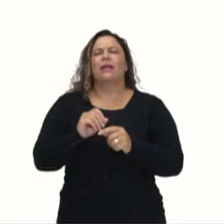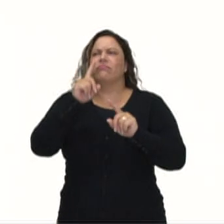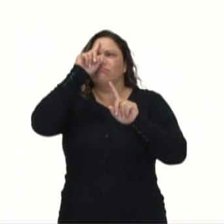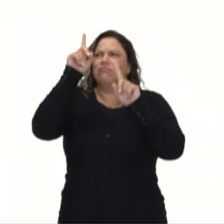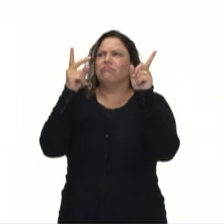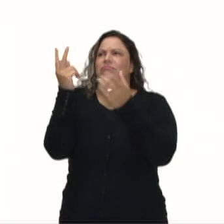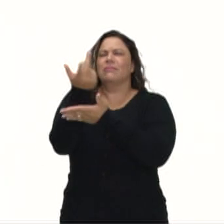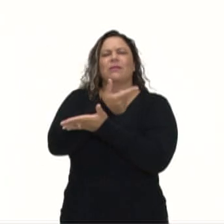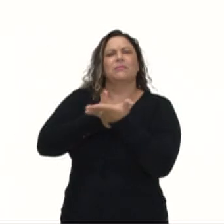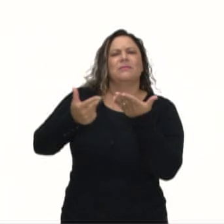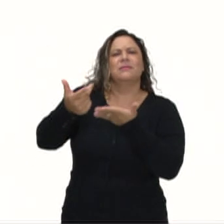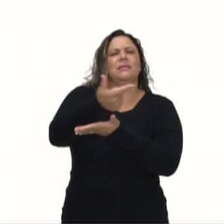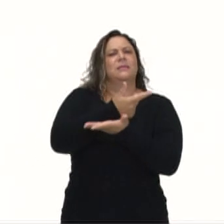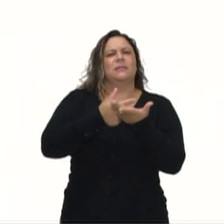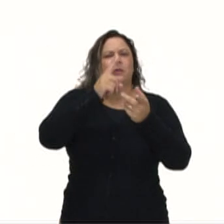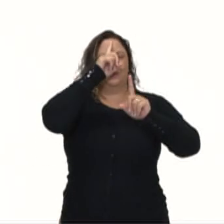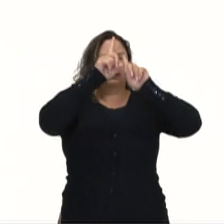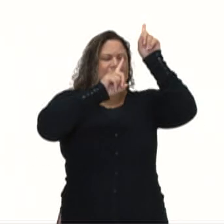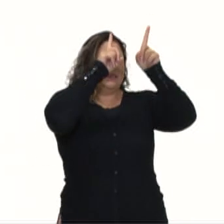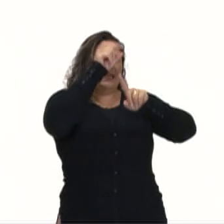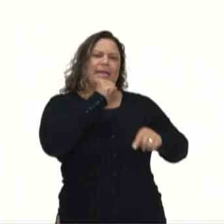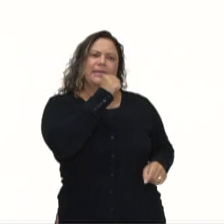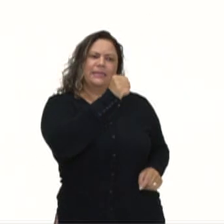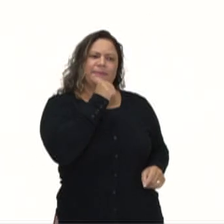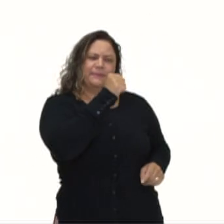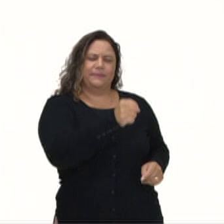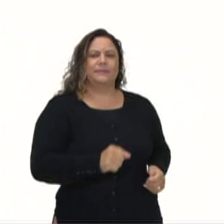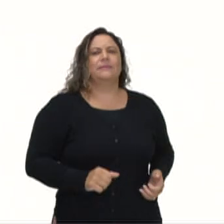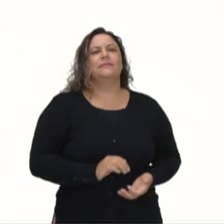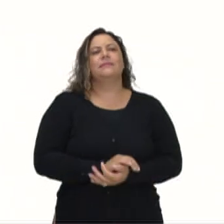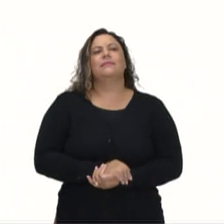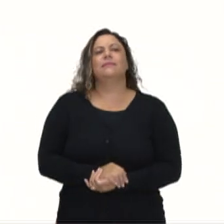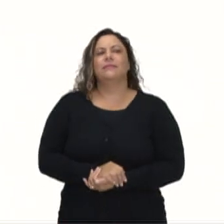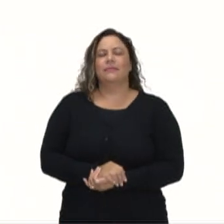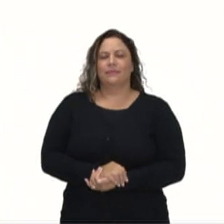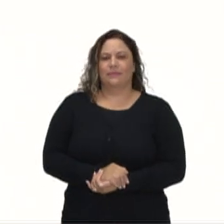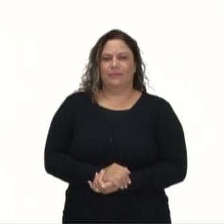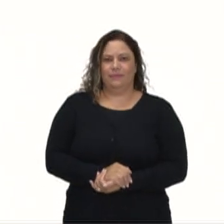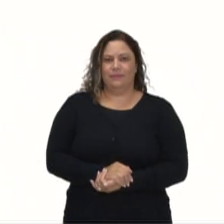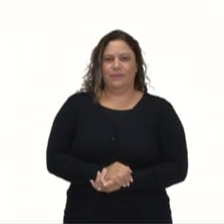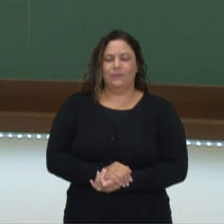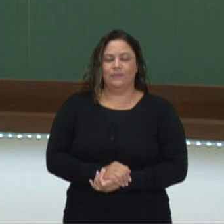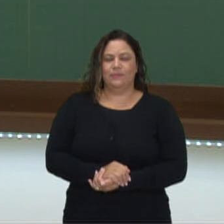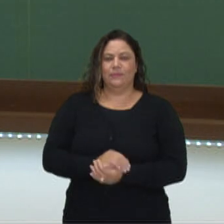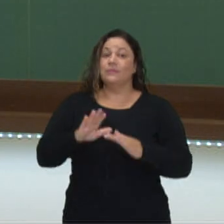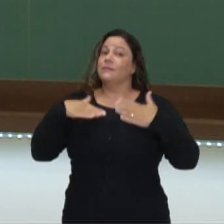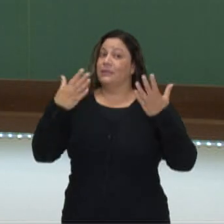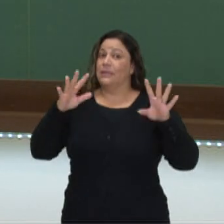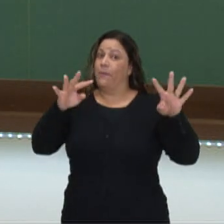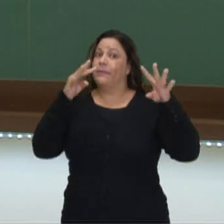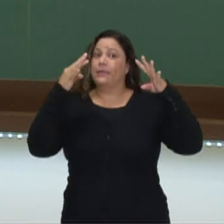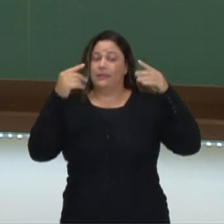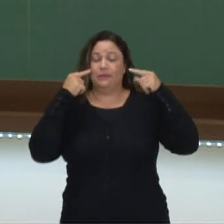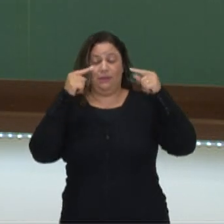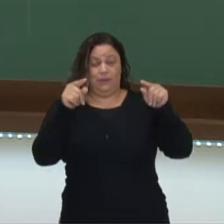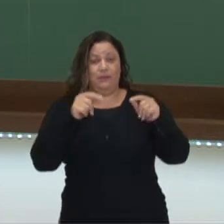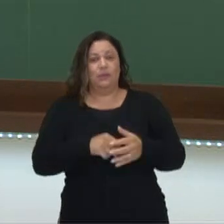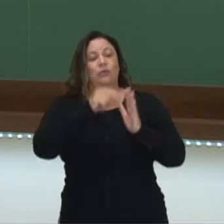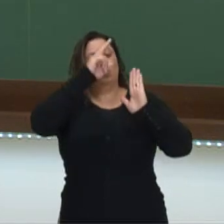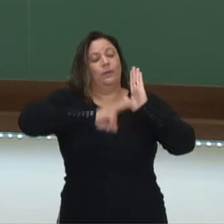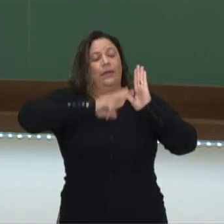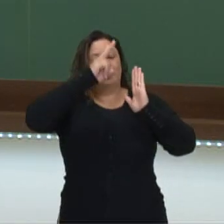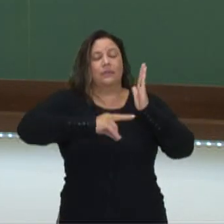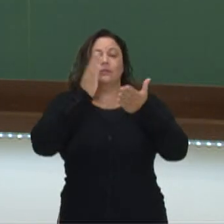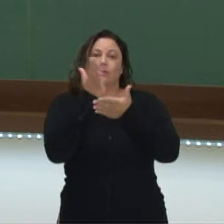ideias da entrevista. So, pay attention when reading the text. Então, preste atenção quando você estiver lendo o